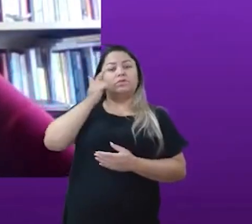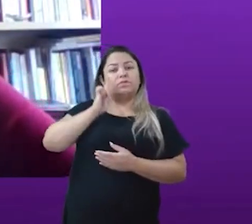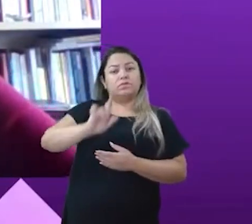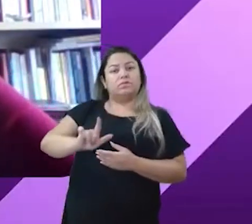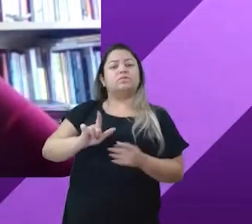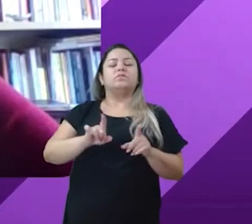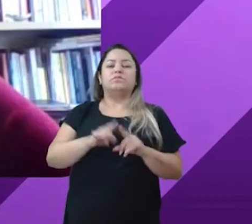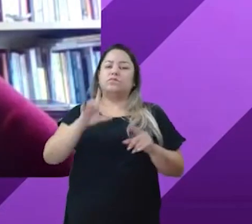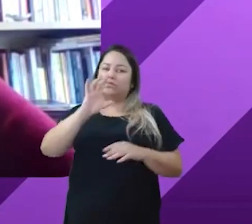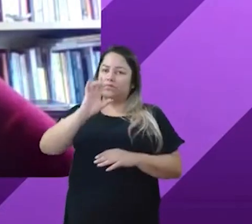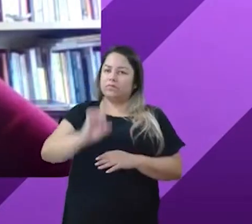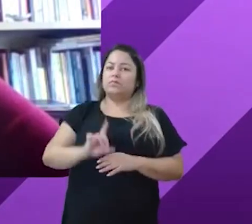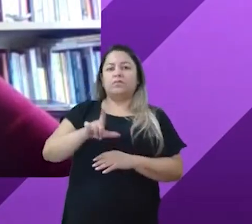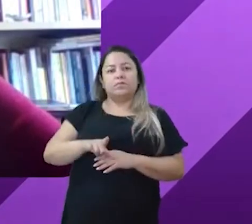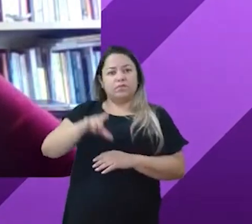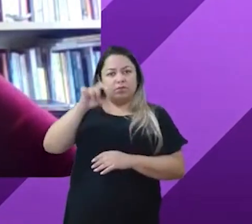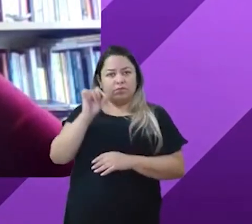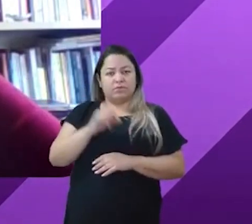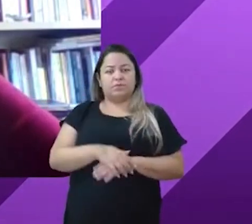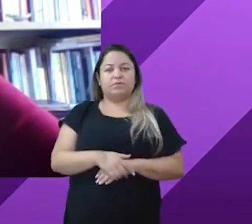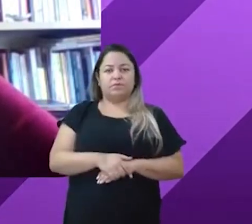conquistaram esse direito de escolha,